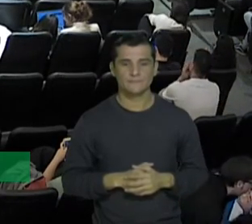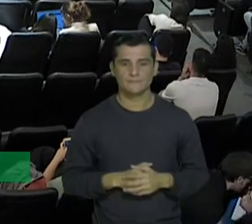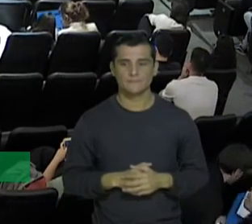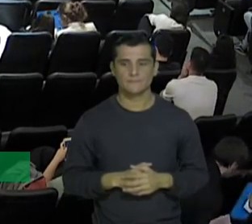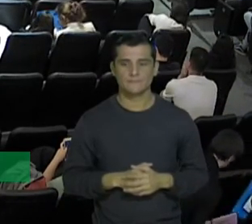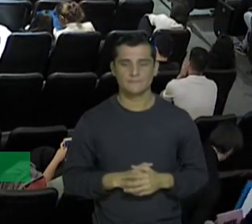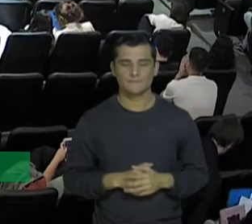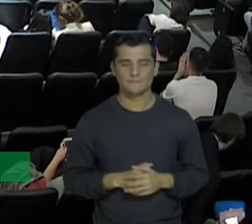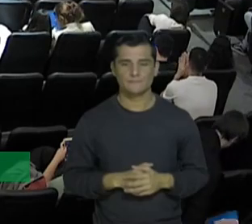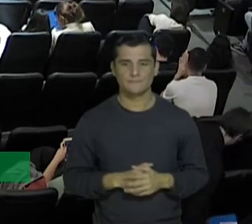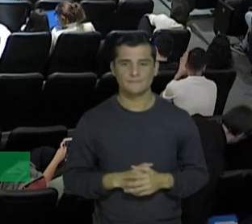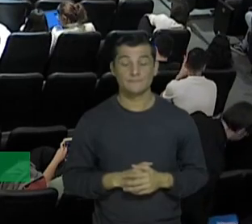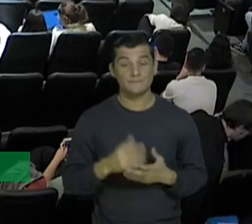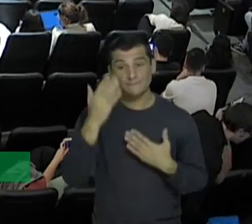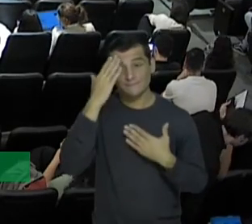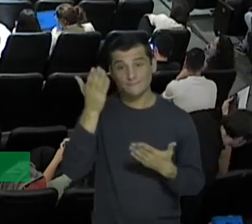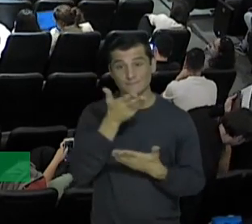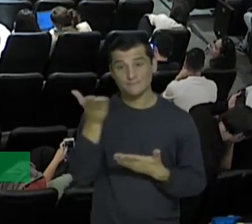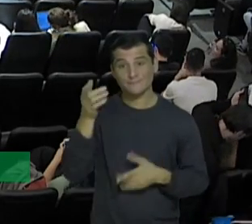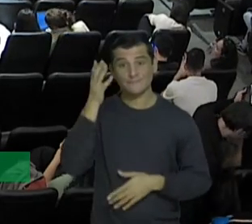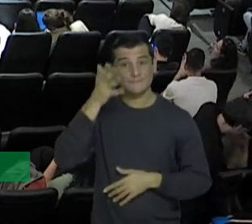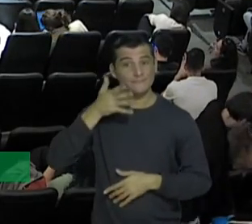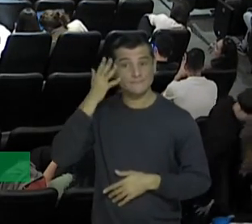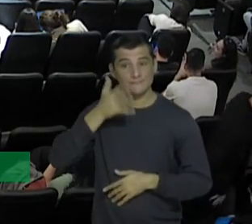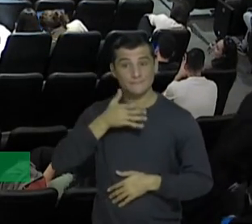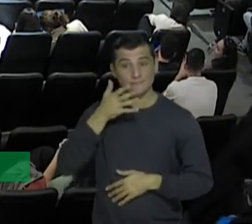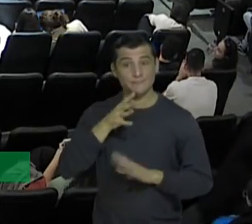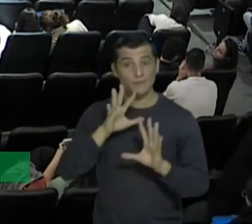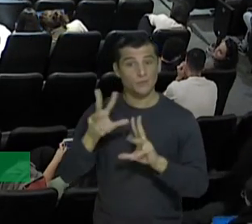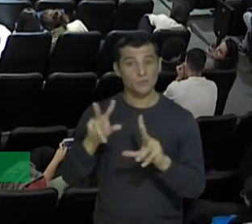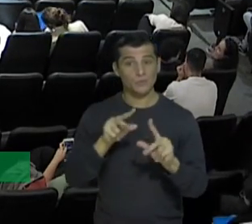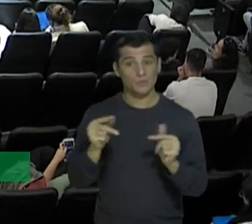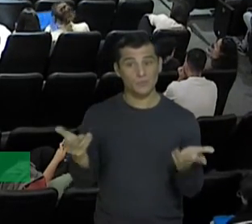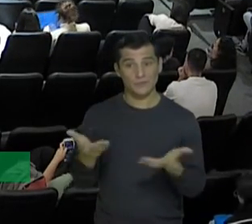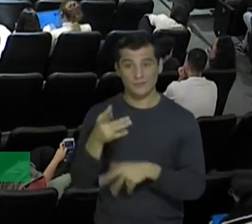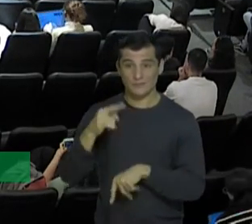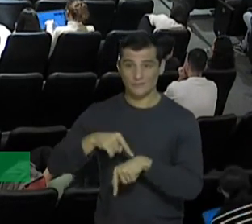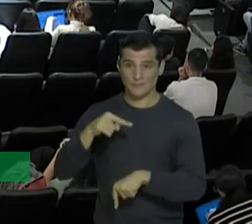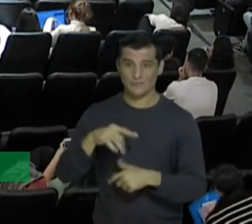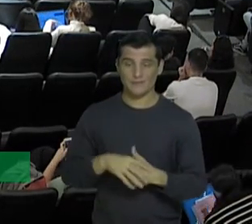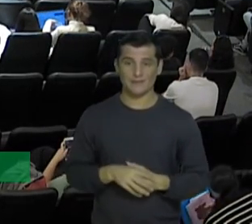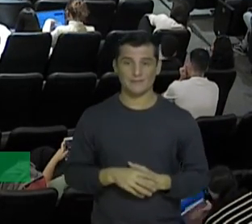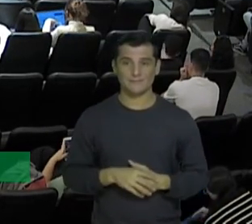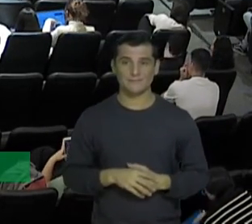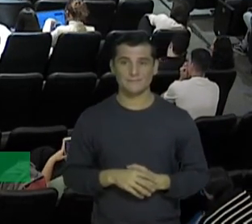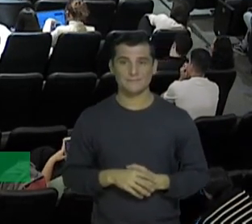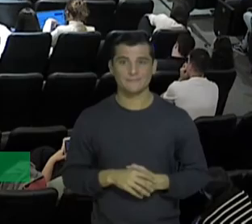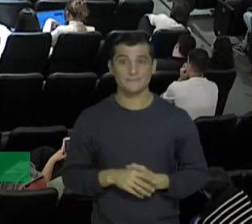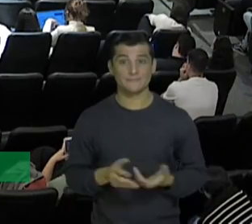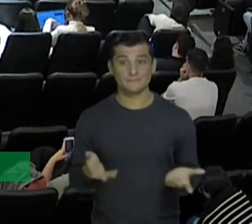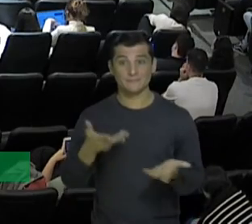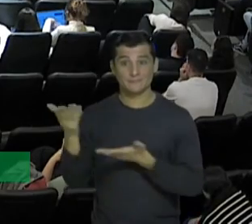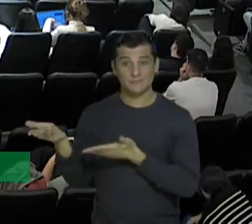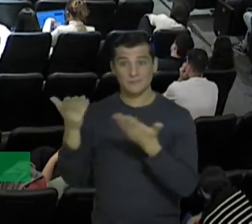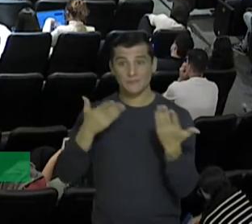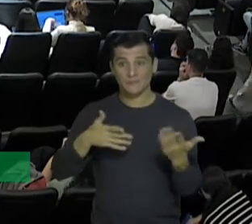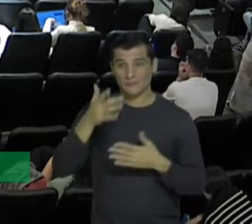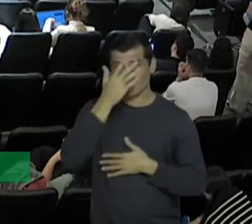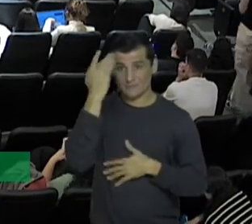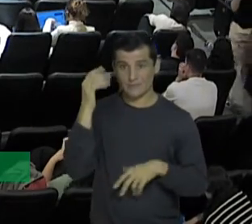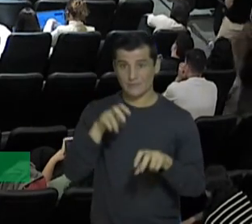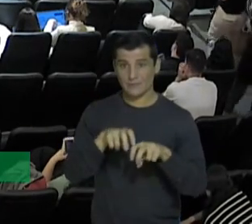palestr Muito obrigado a todos os palestrantes essa esse momento convidamos para a próxima mesa